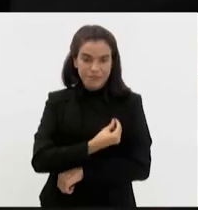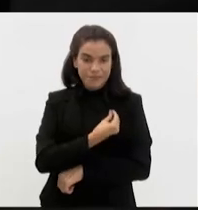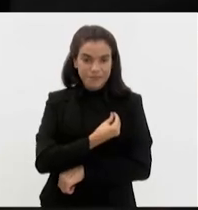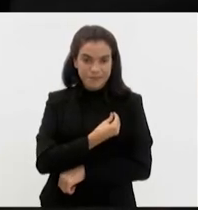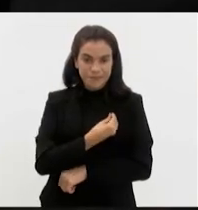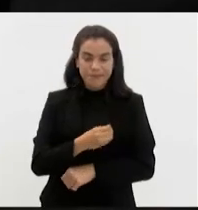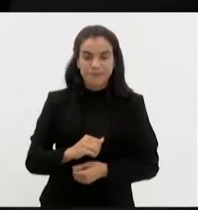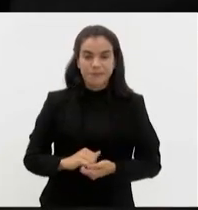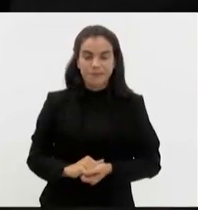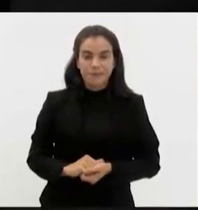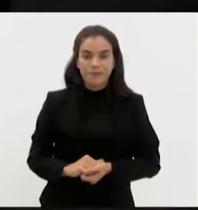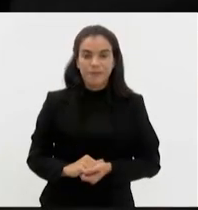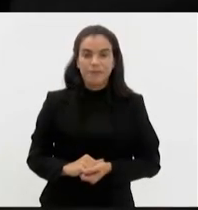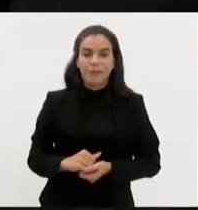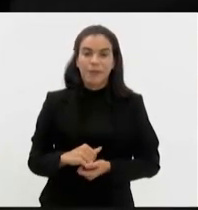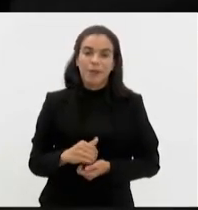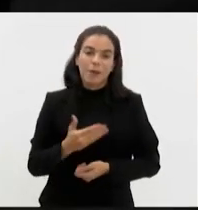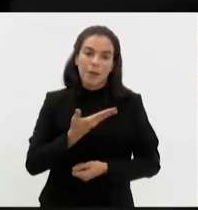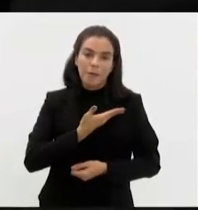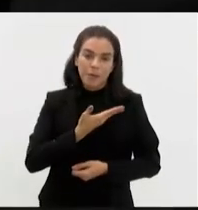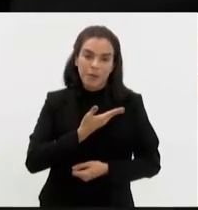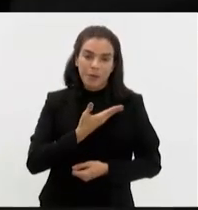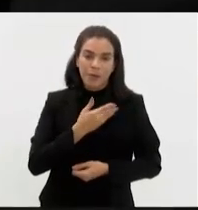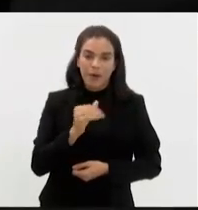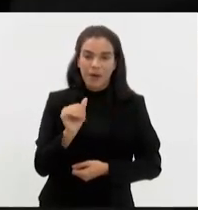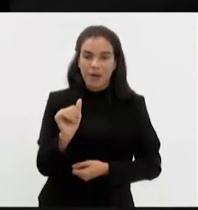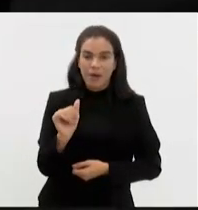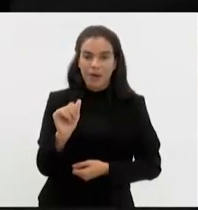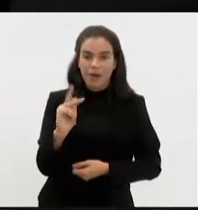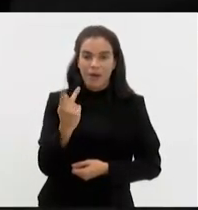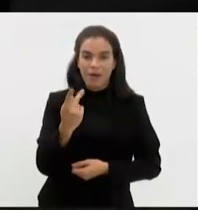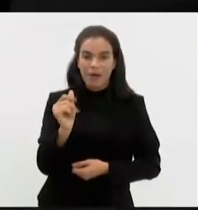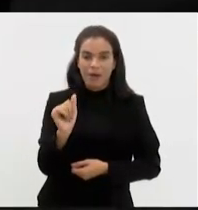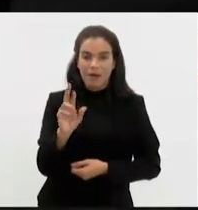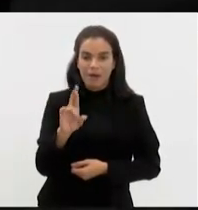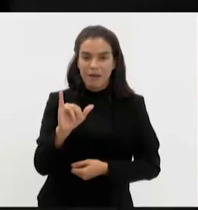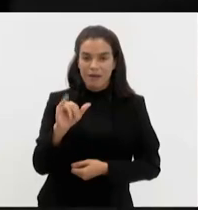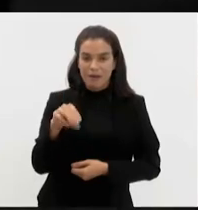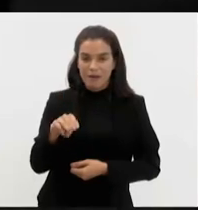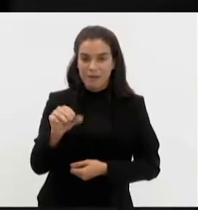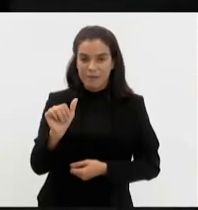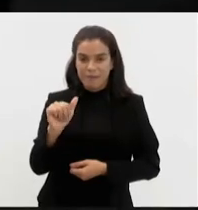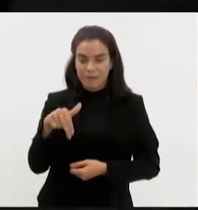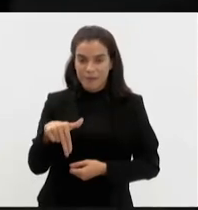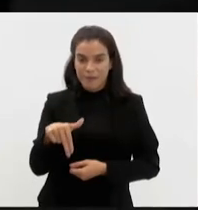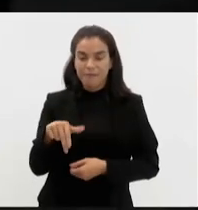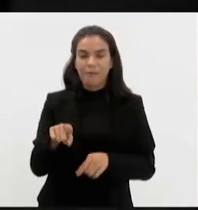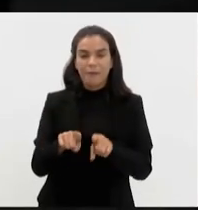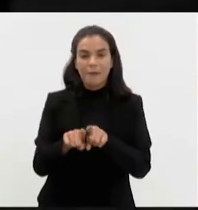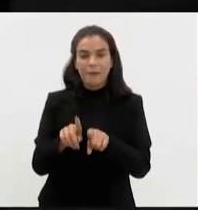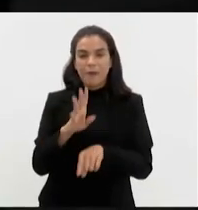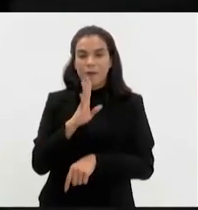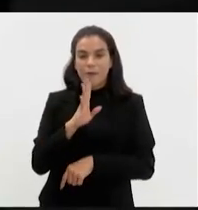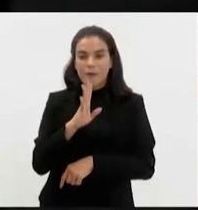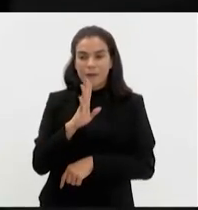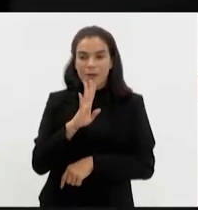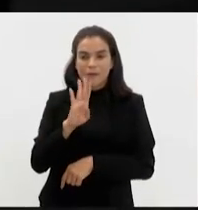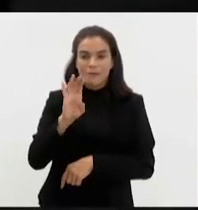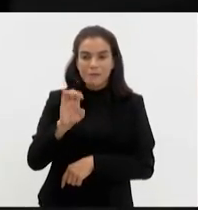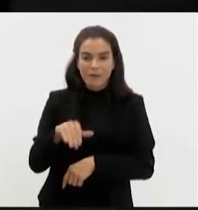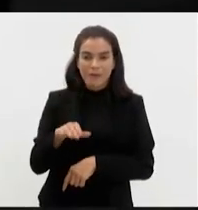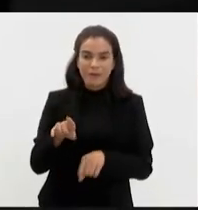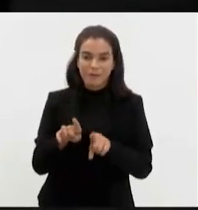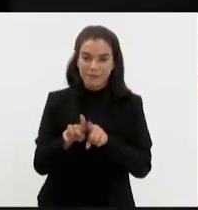conosco meu querido irmão Dr Araújo que conhece essa casa aqui tão bem quanto a gente